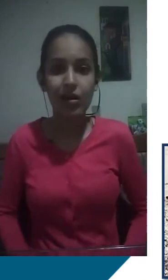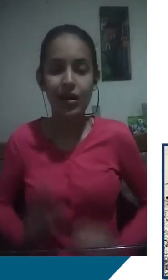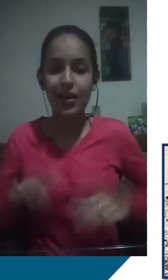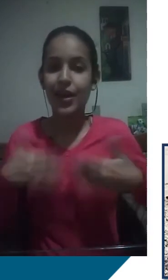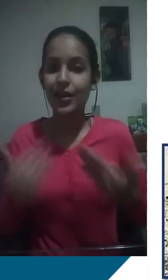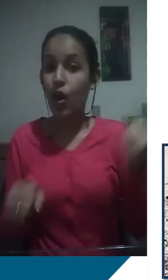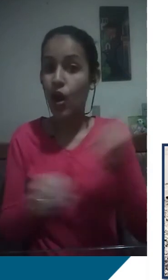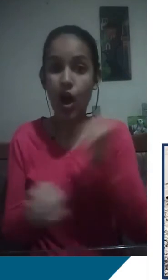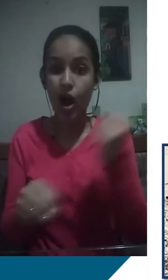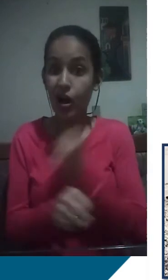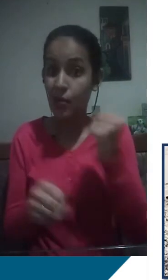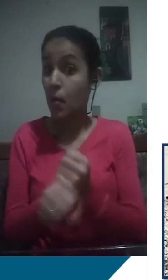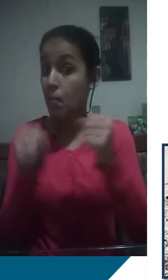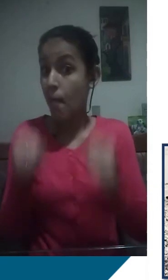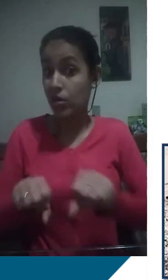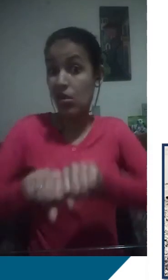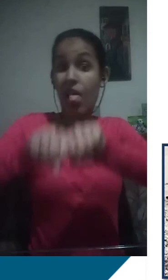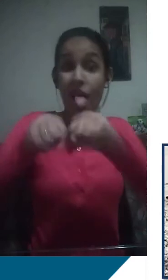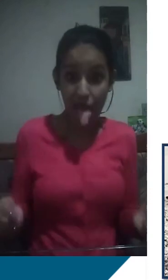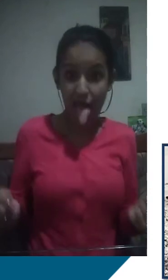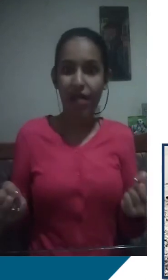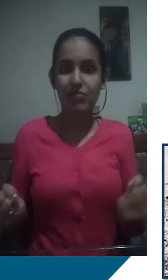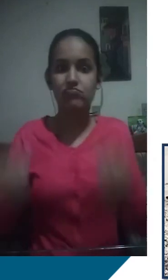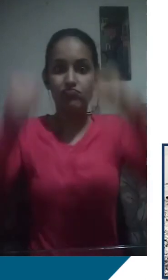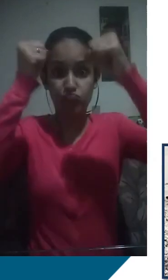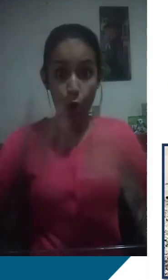maneira. Tá? Então é